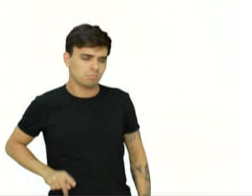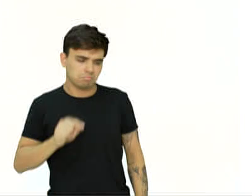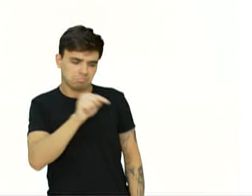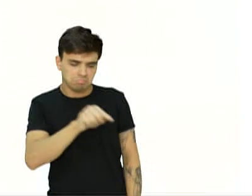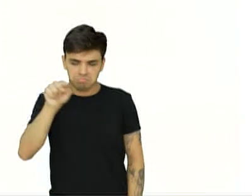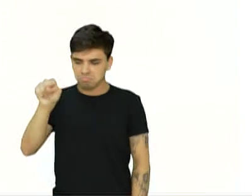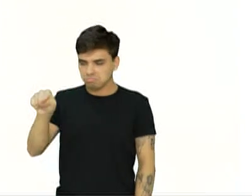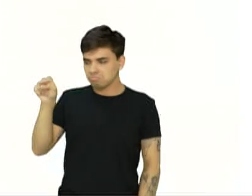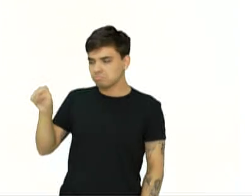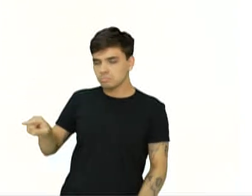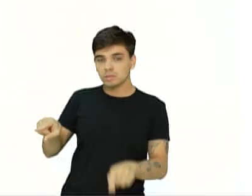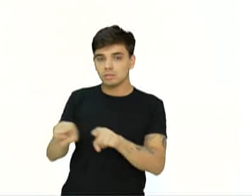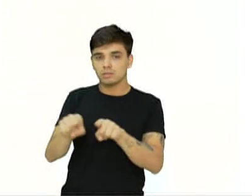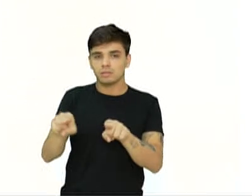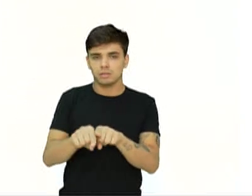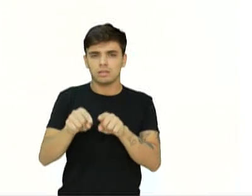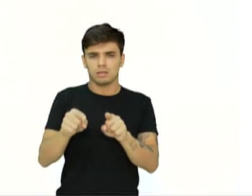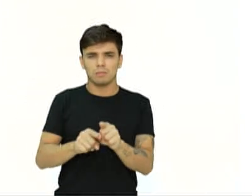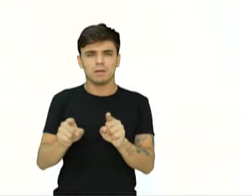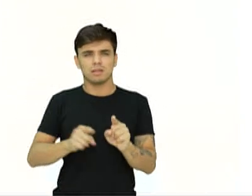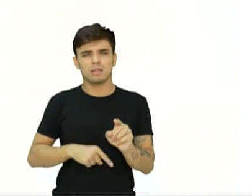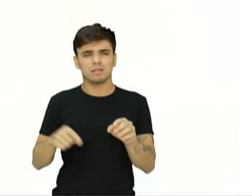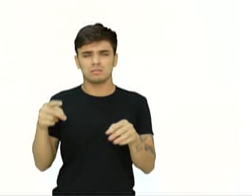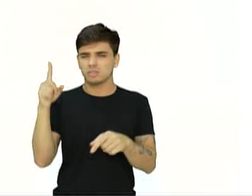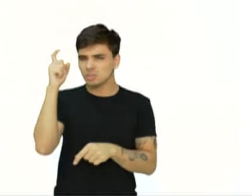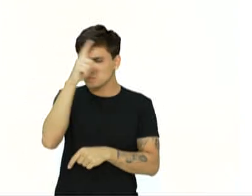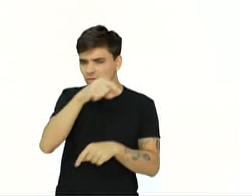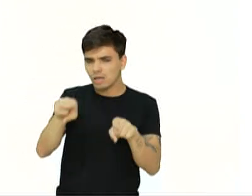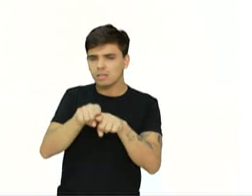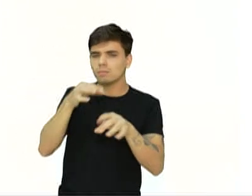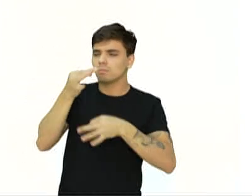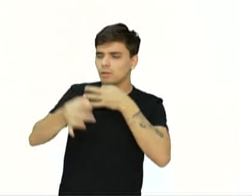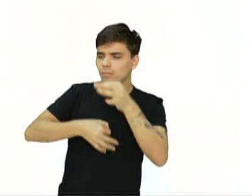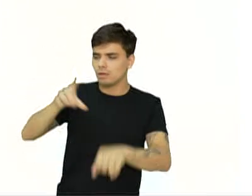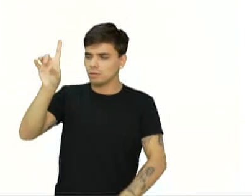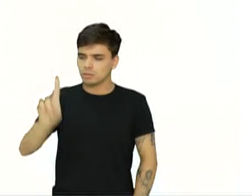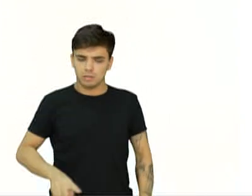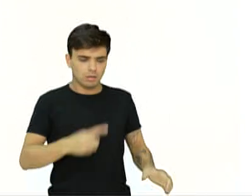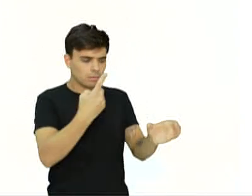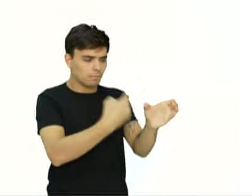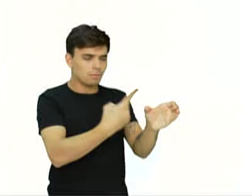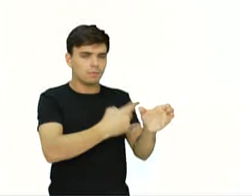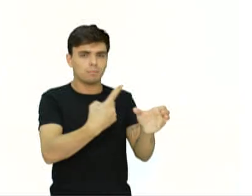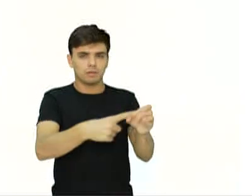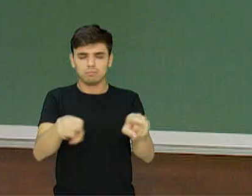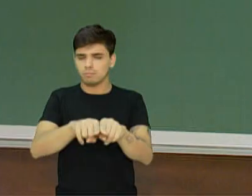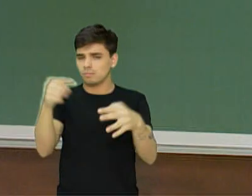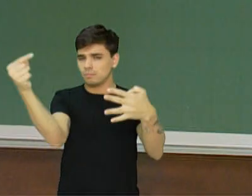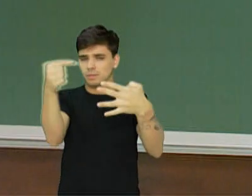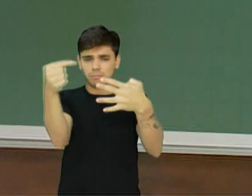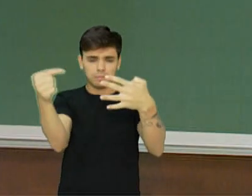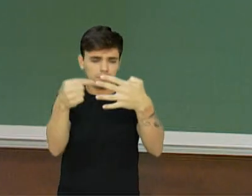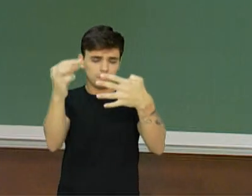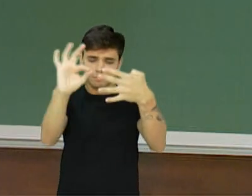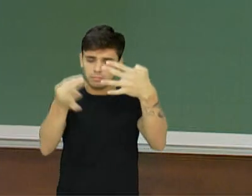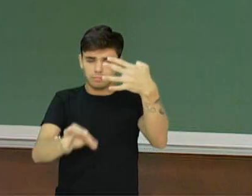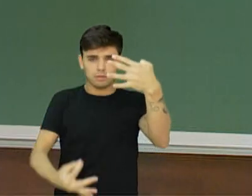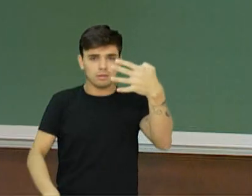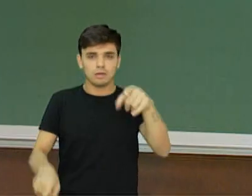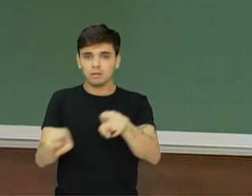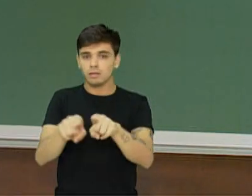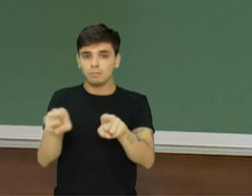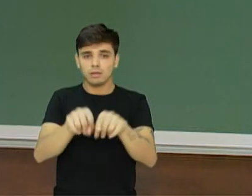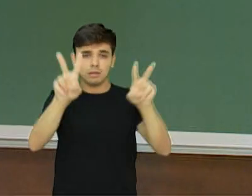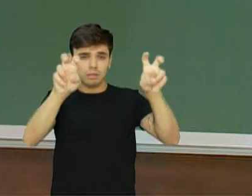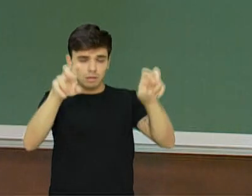político Y, burocracia, argumentação, direito, cidadania, enfim, uma infinidade aí